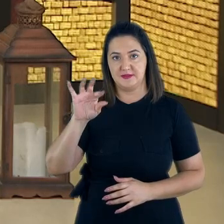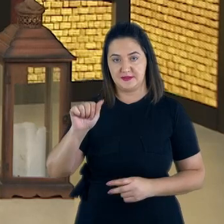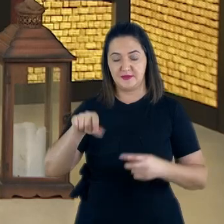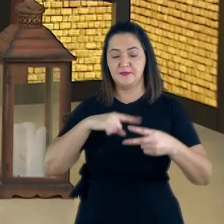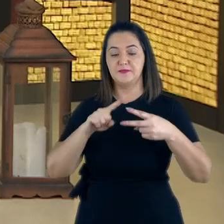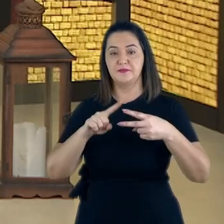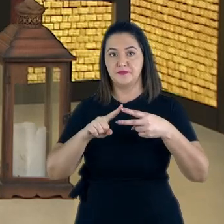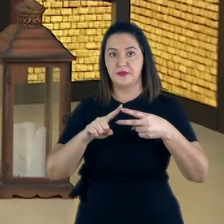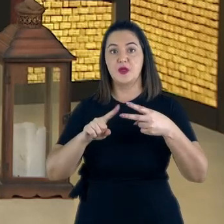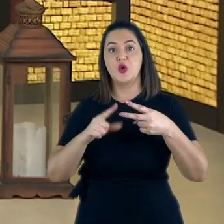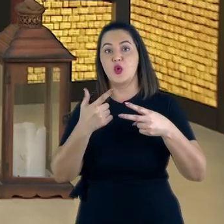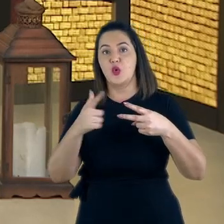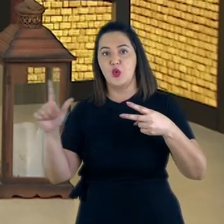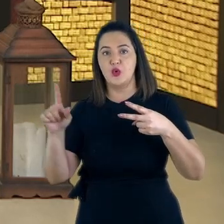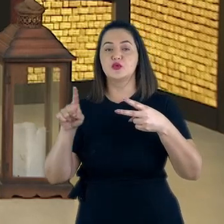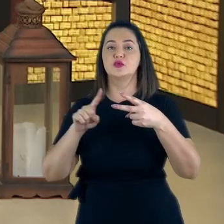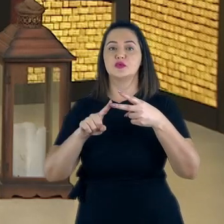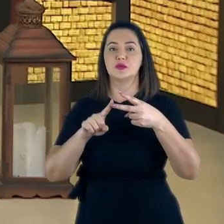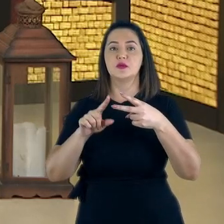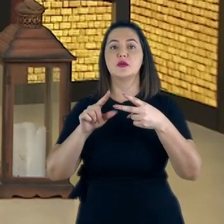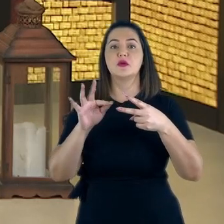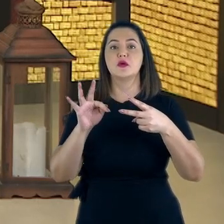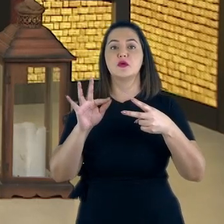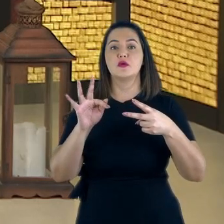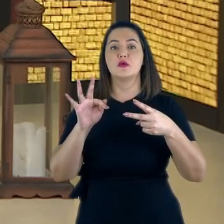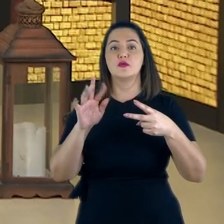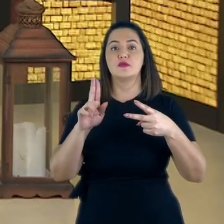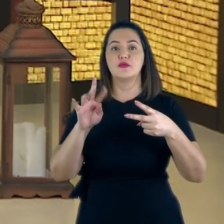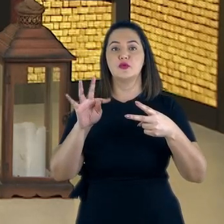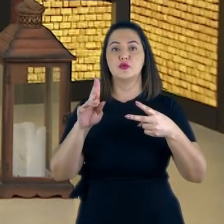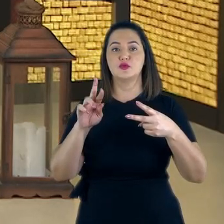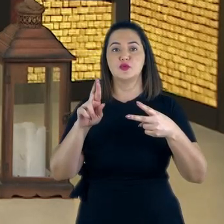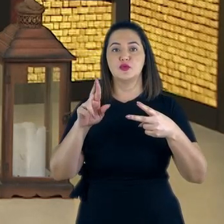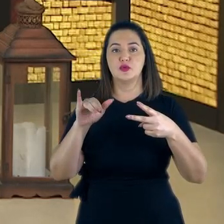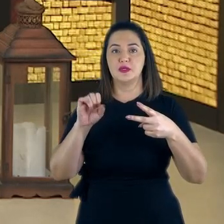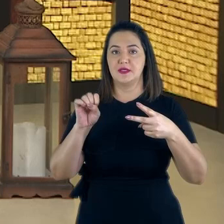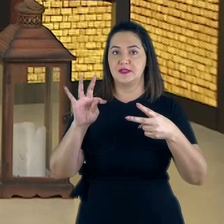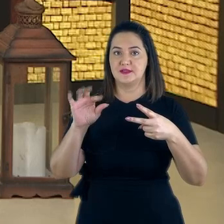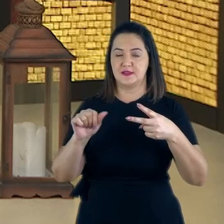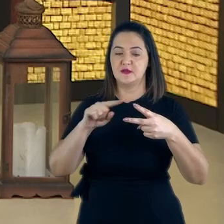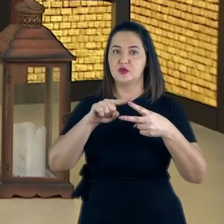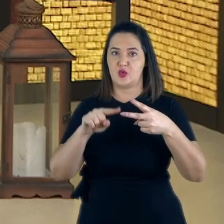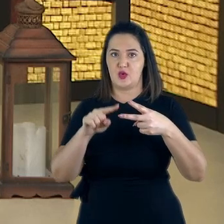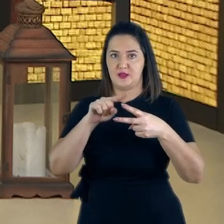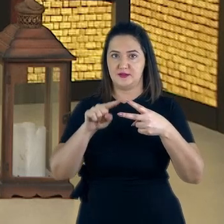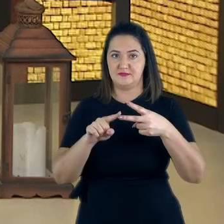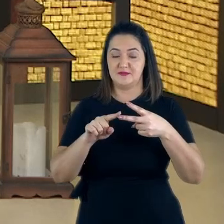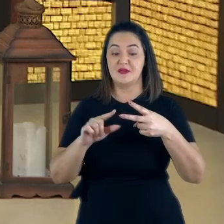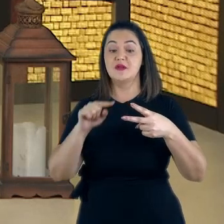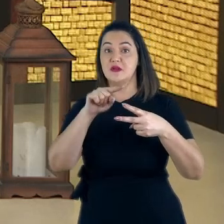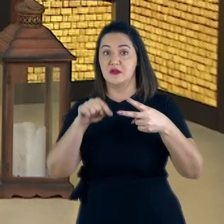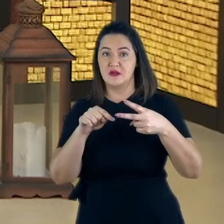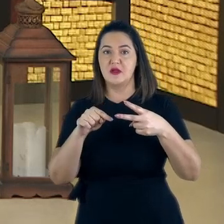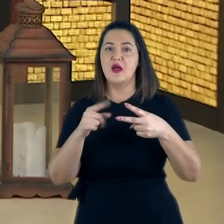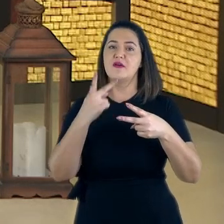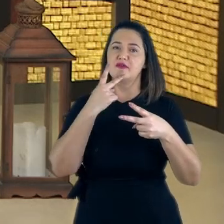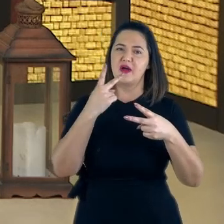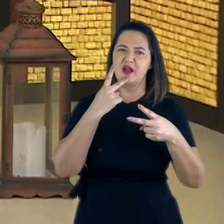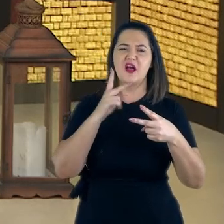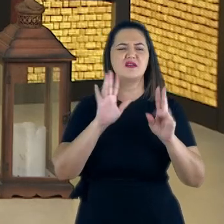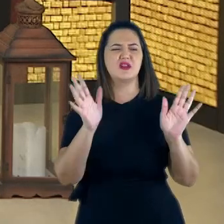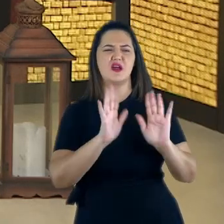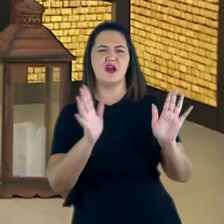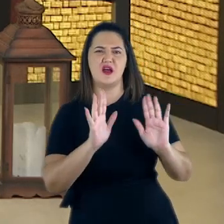início dessa série lá em programas anteriores. E tanto alguns como outros negam que o